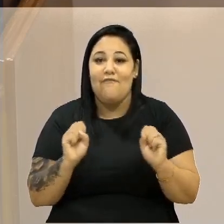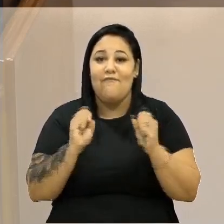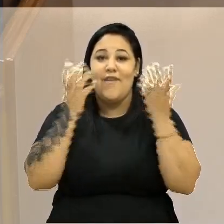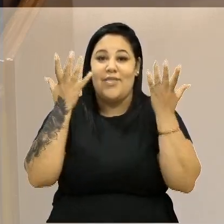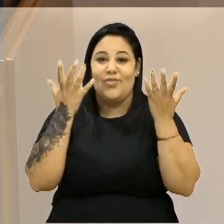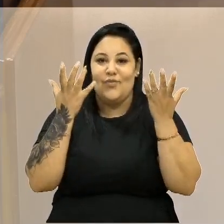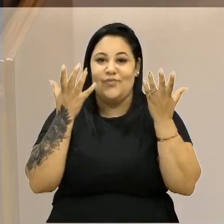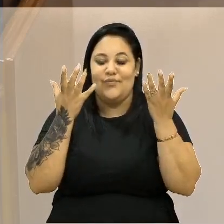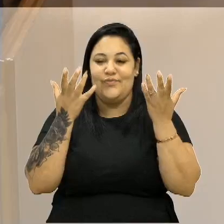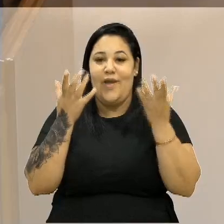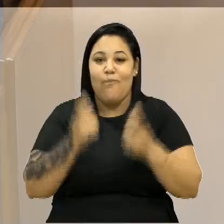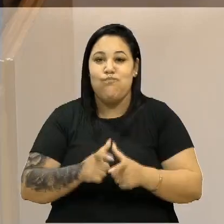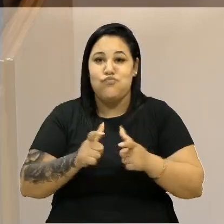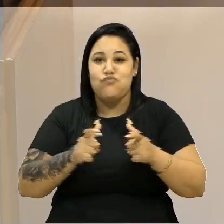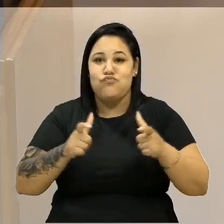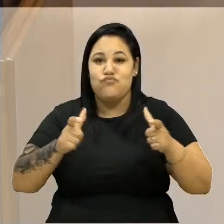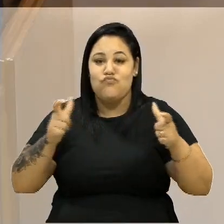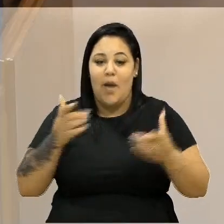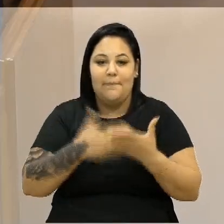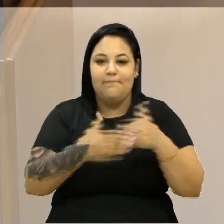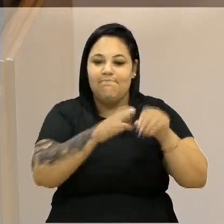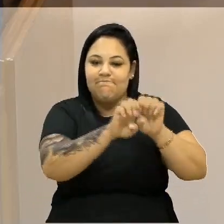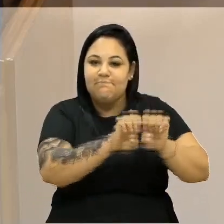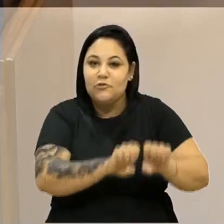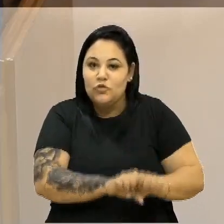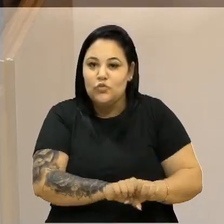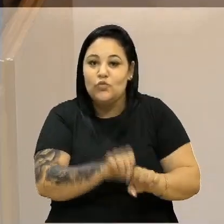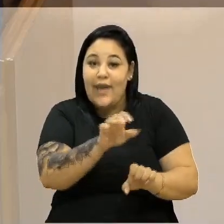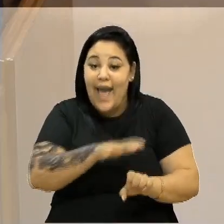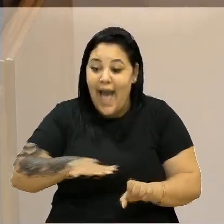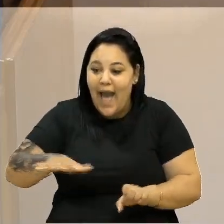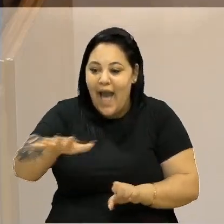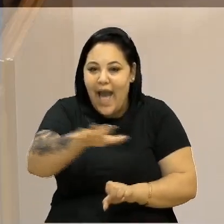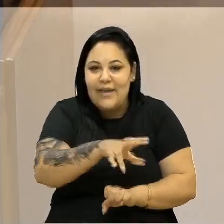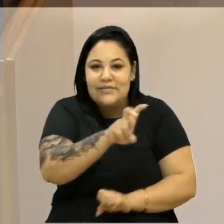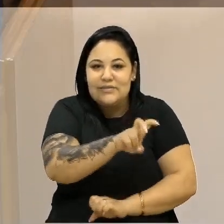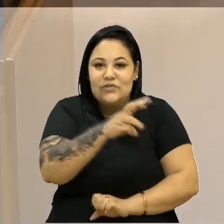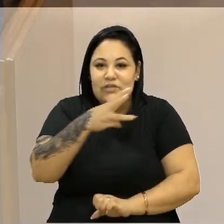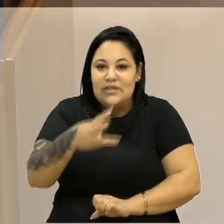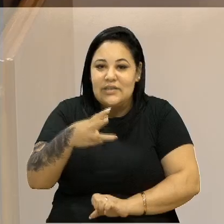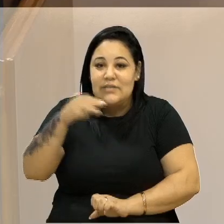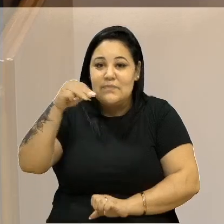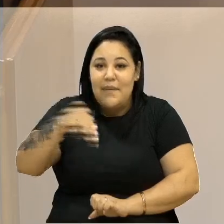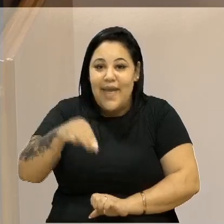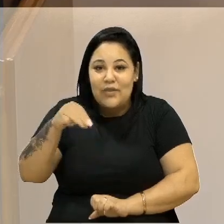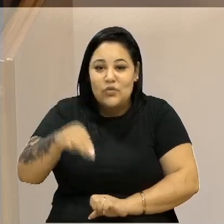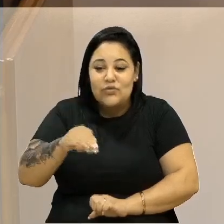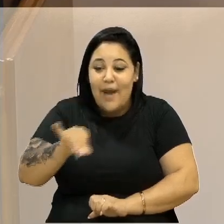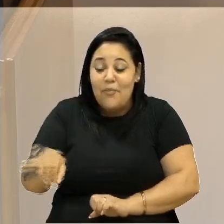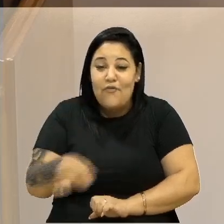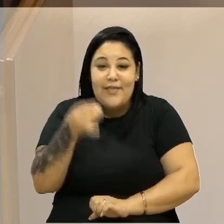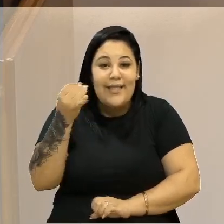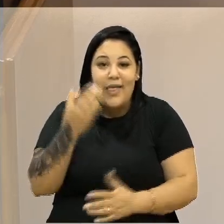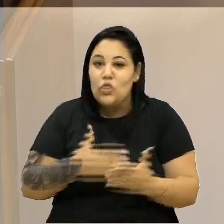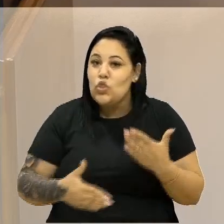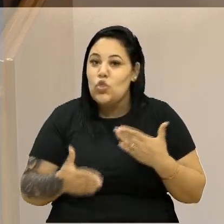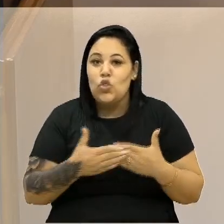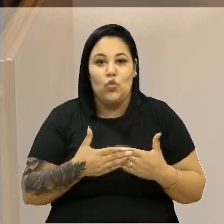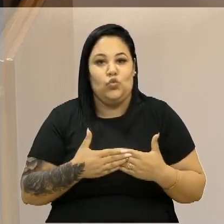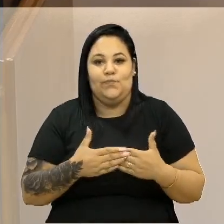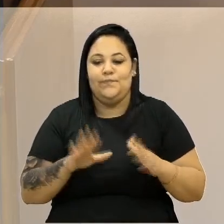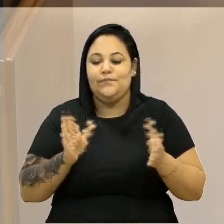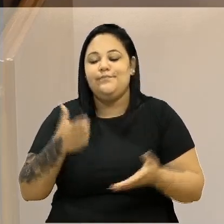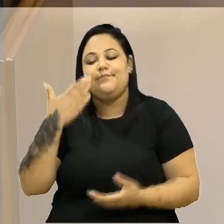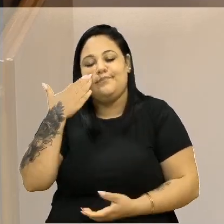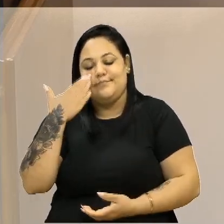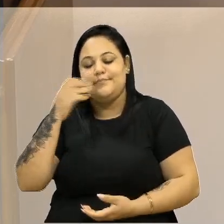e, consequentemente, toda a estrutura, toda a área de 53 metros seriam aproveitados. Então, sabemos da necessidade